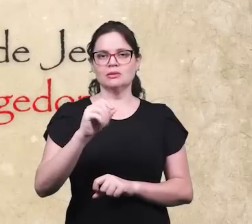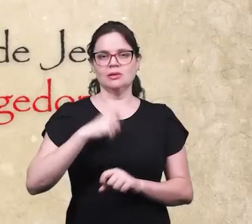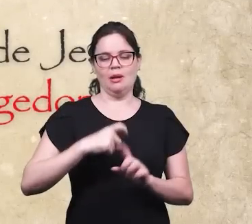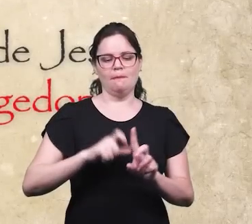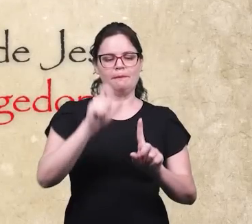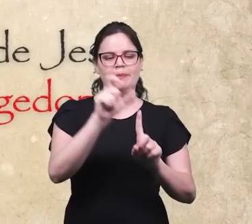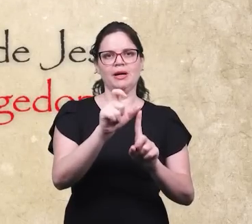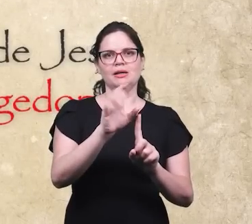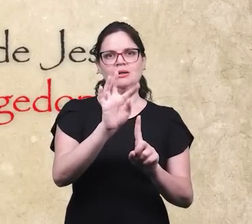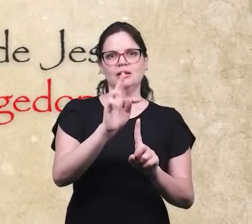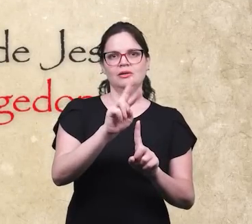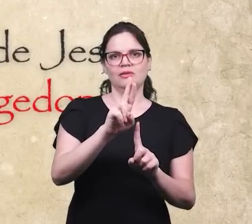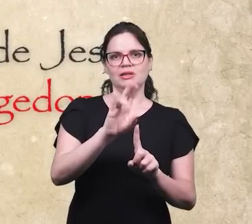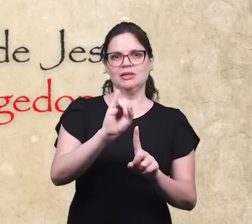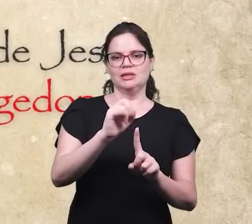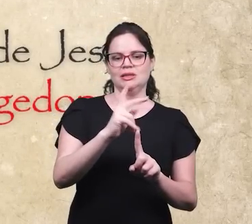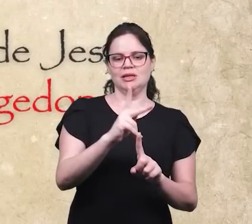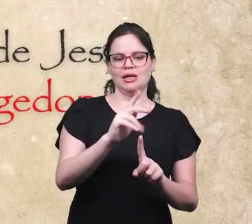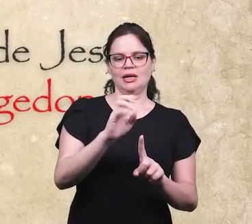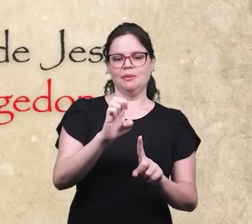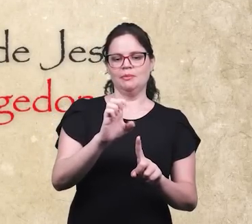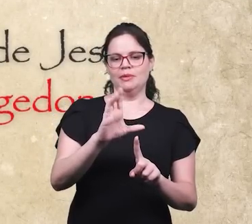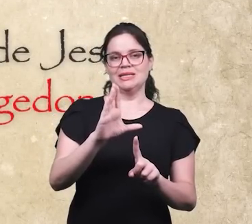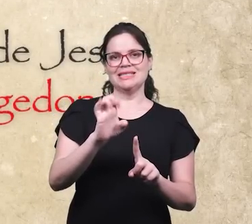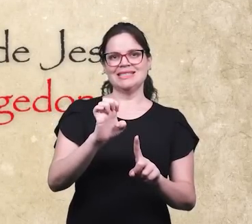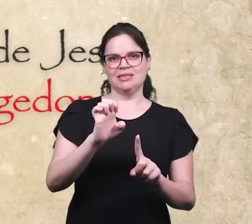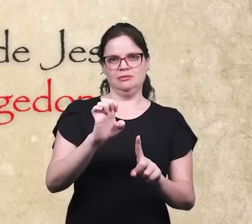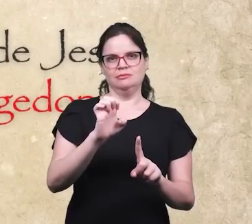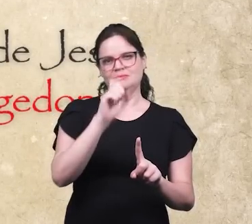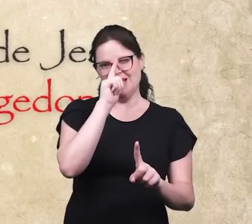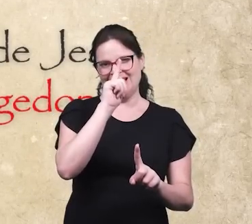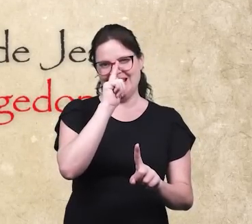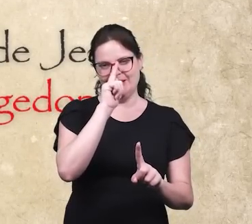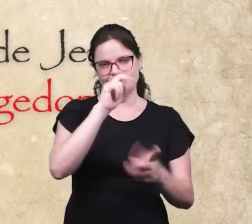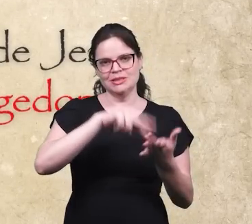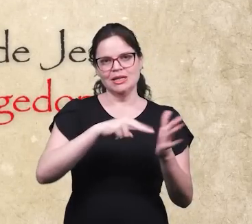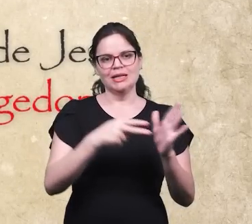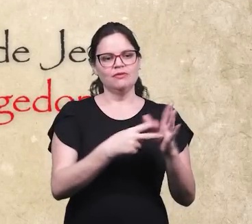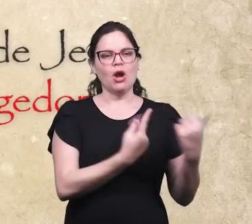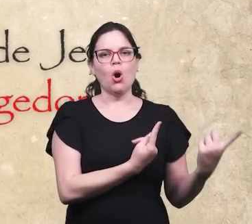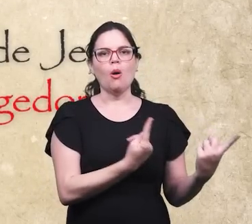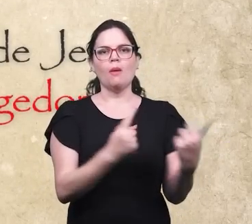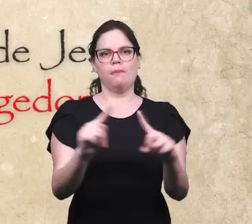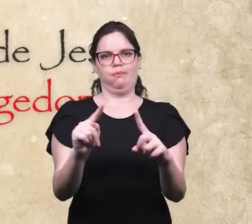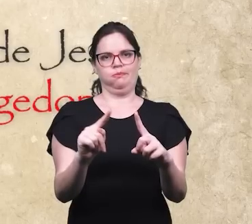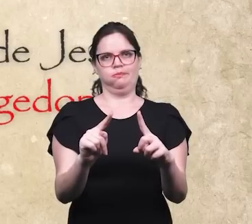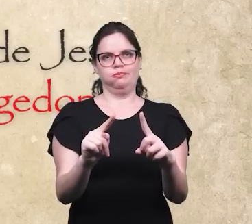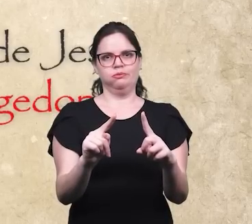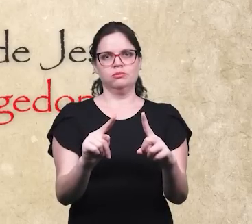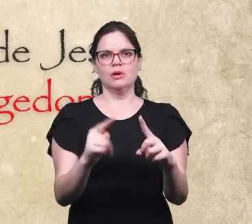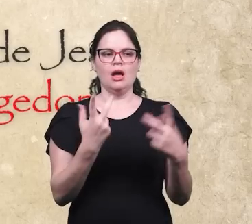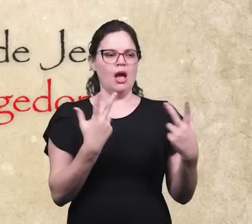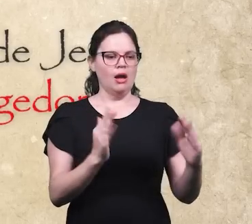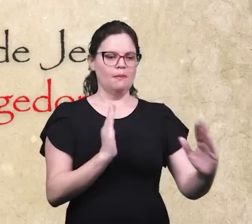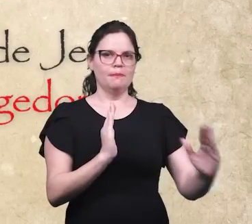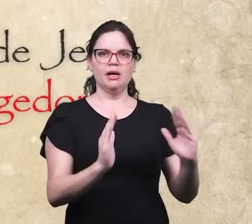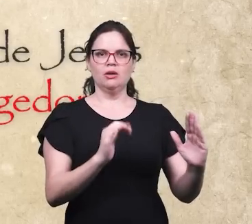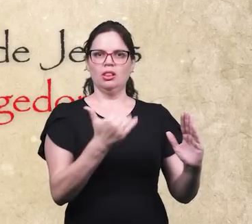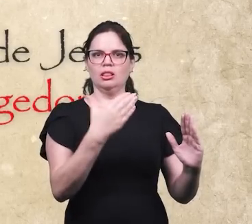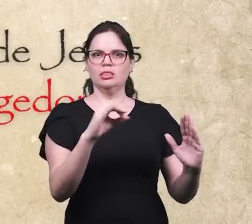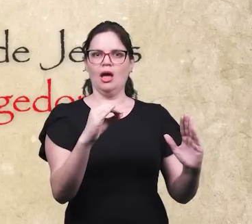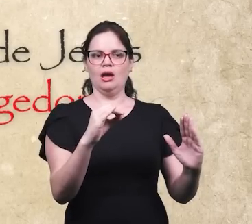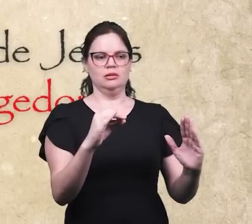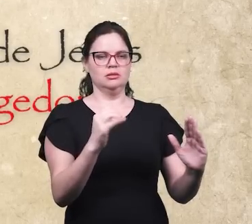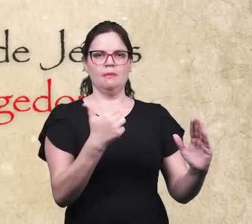que significa oposição. Tereis uma oposição de 10 dias, as 10 ondas de perseguição que a igreja viveu no